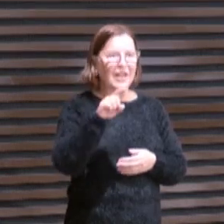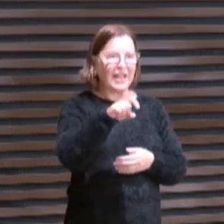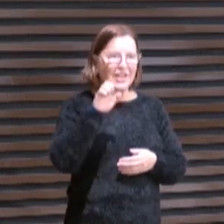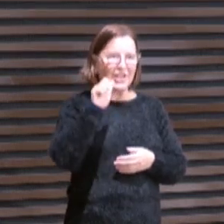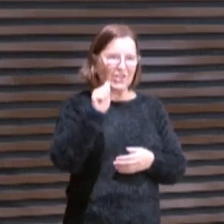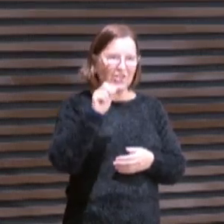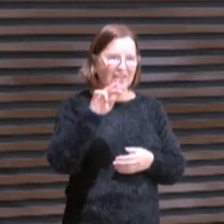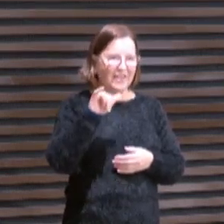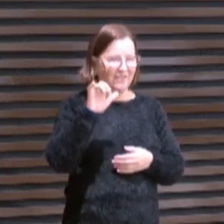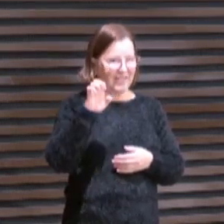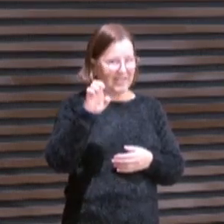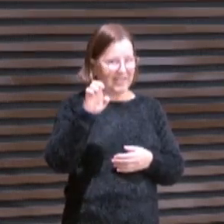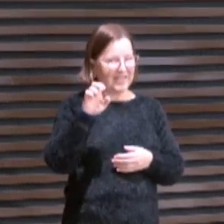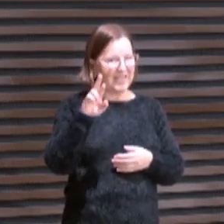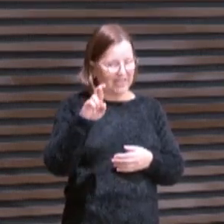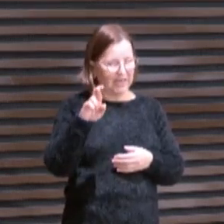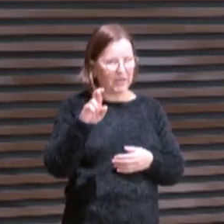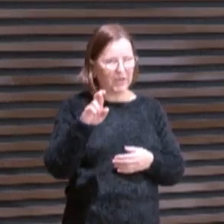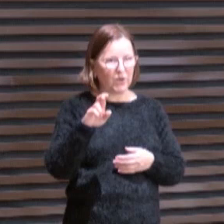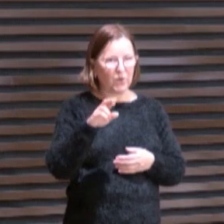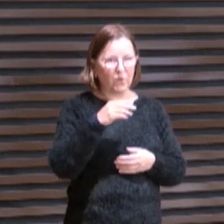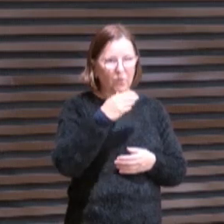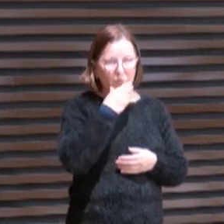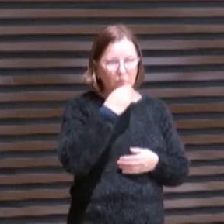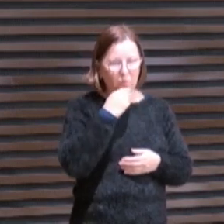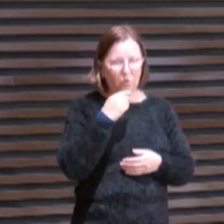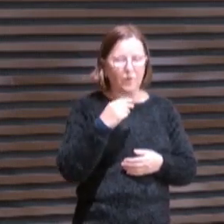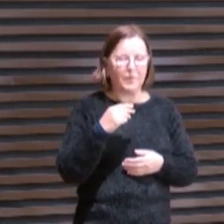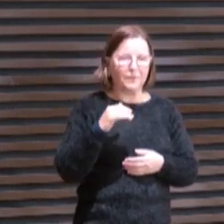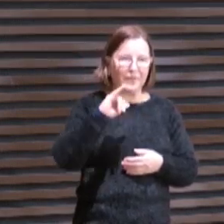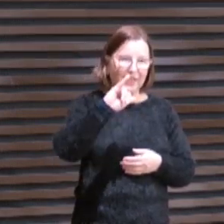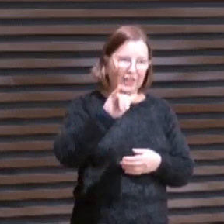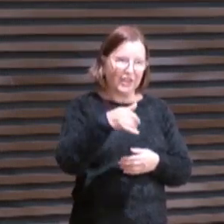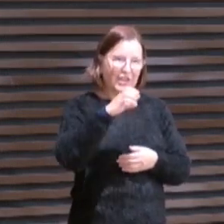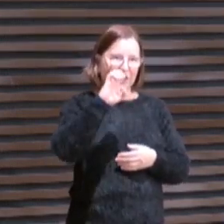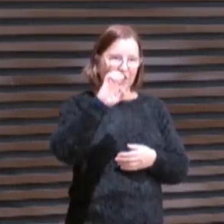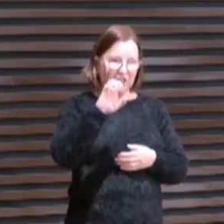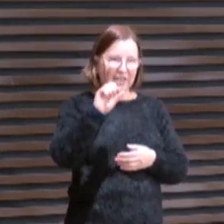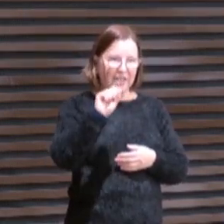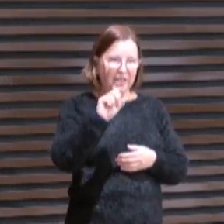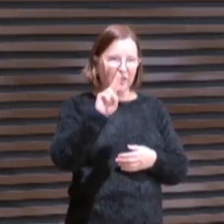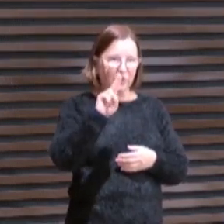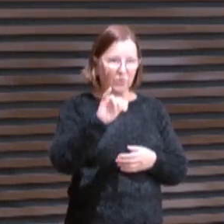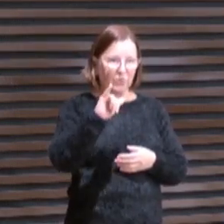o homem que foi evangelizar o Japão. É só para vocês terem uma noção.